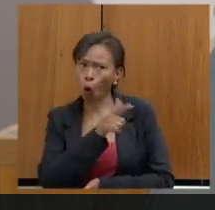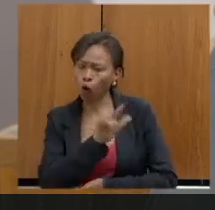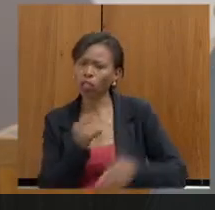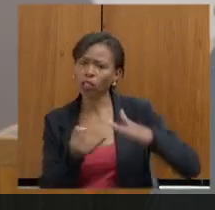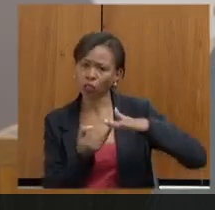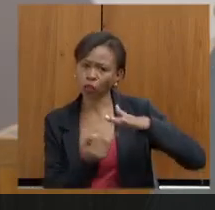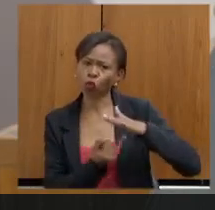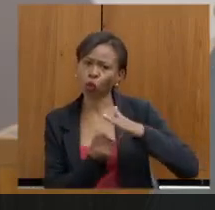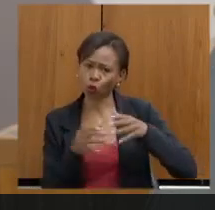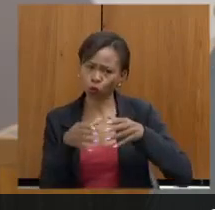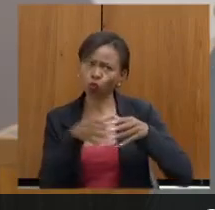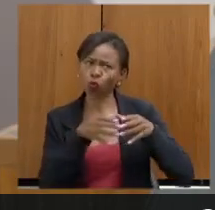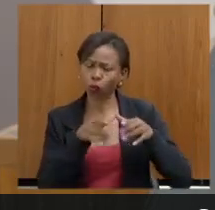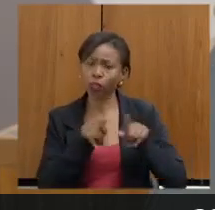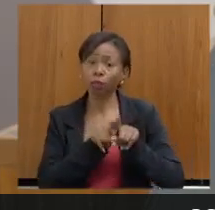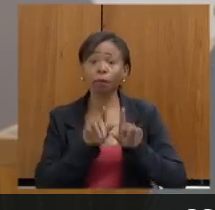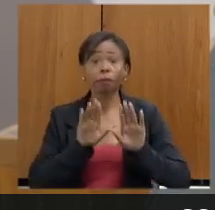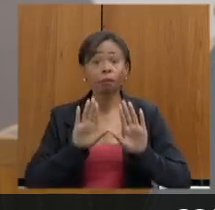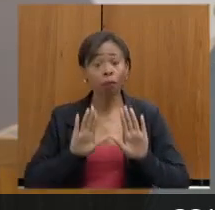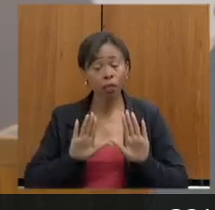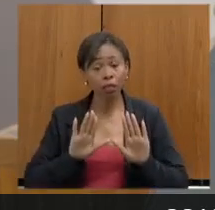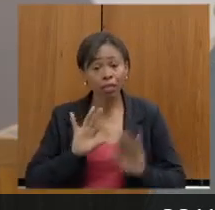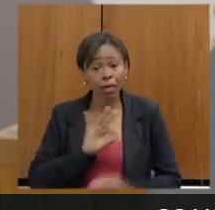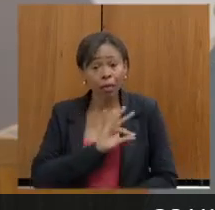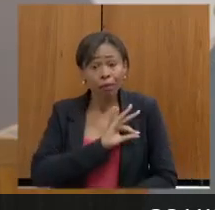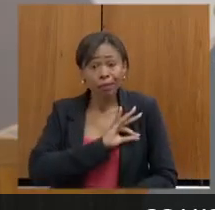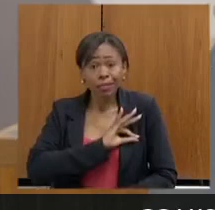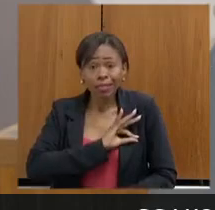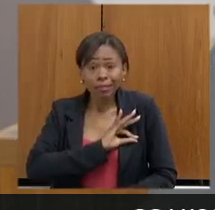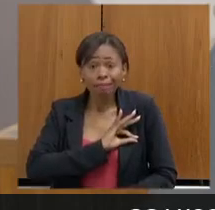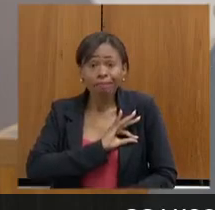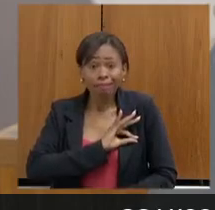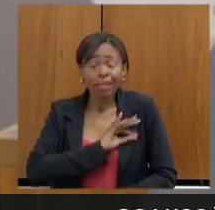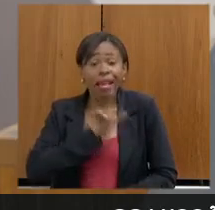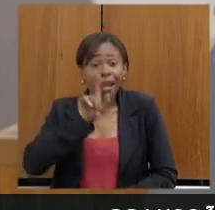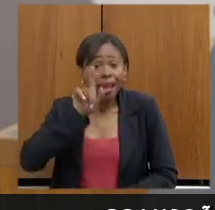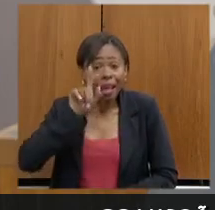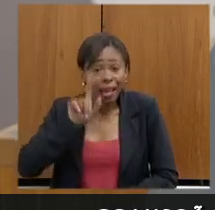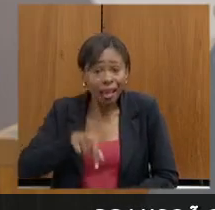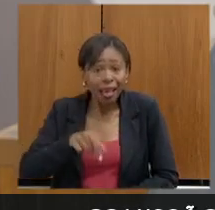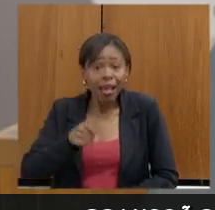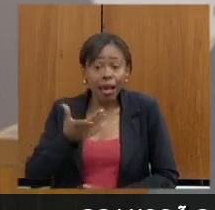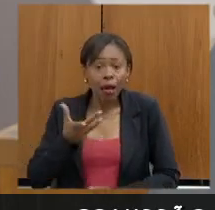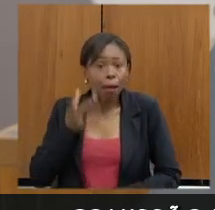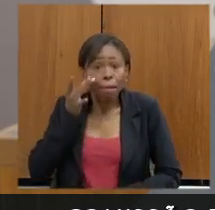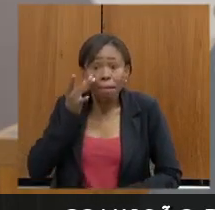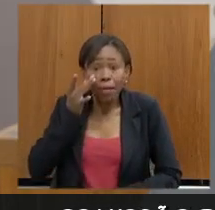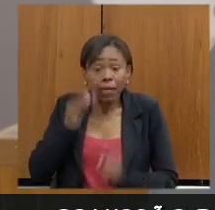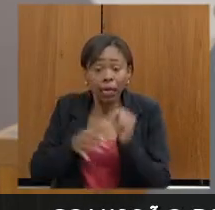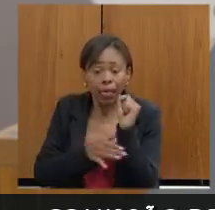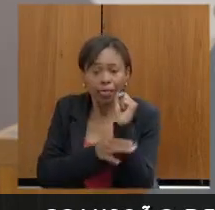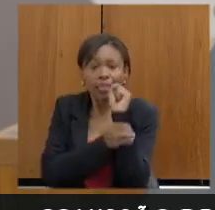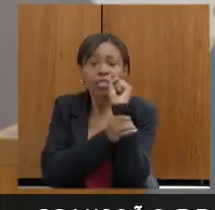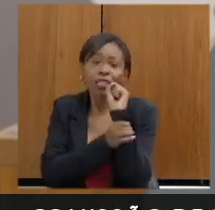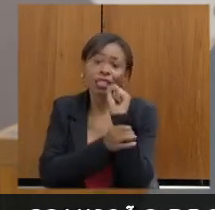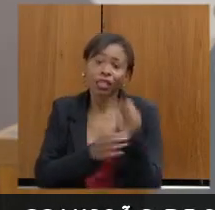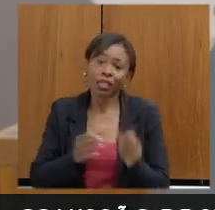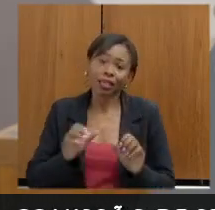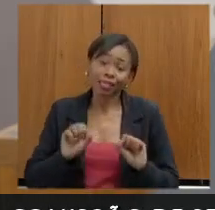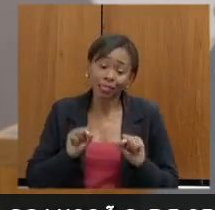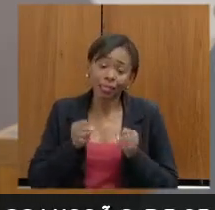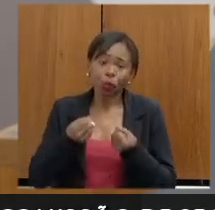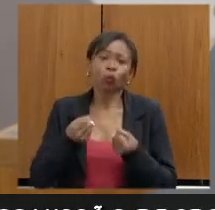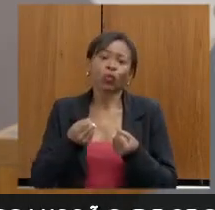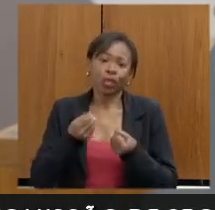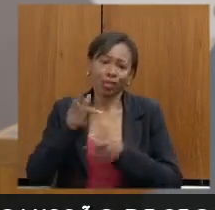militar ele é a verdadeira presença do estado naquele local é a garantia da segurança né